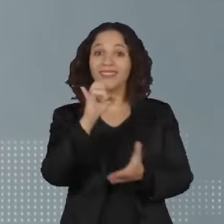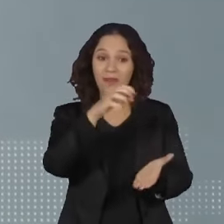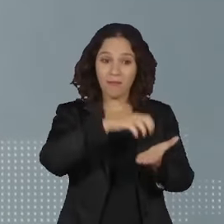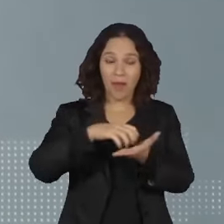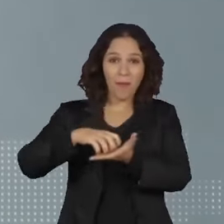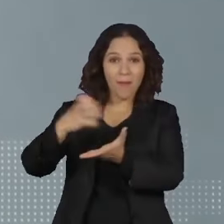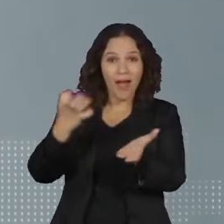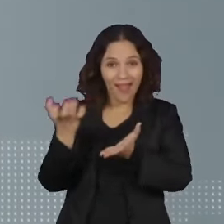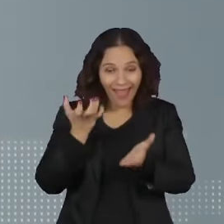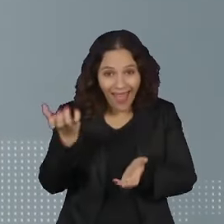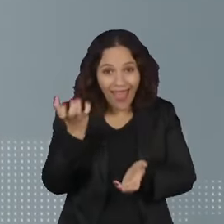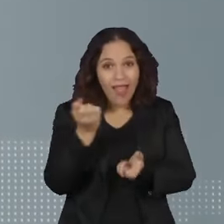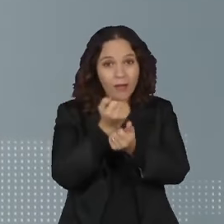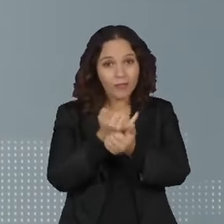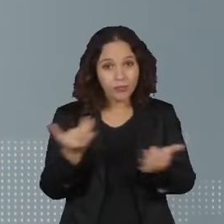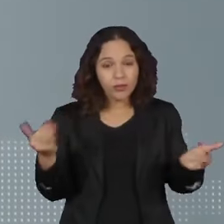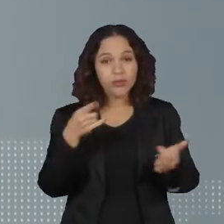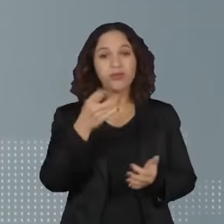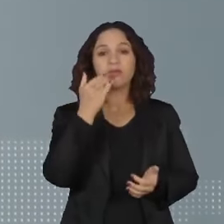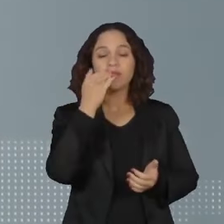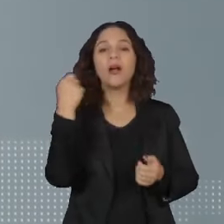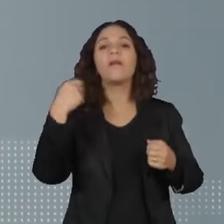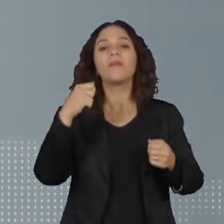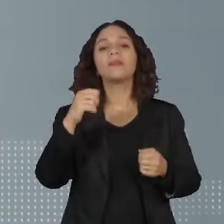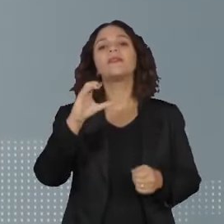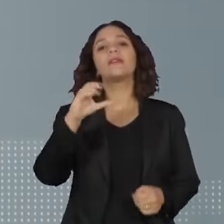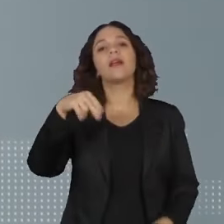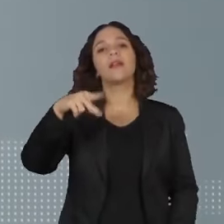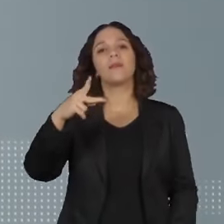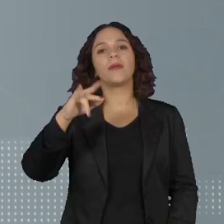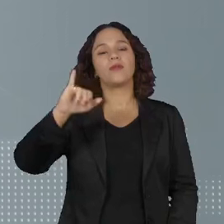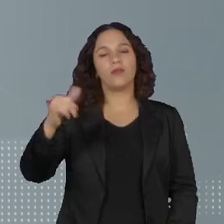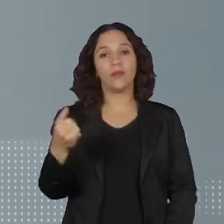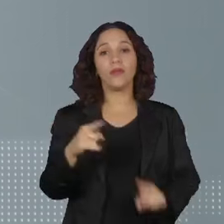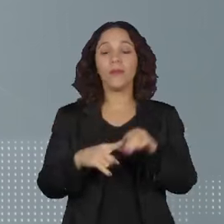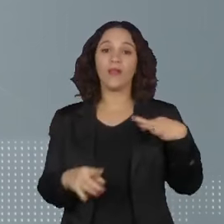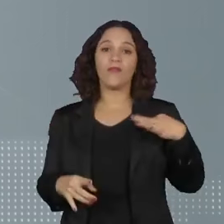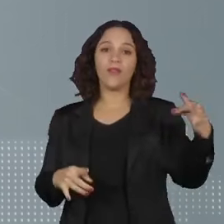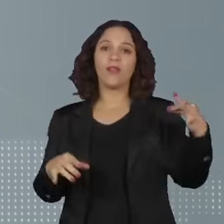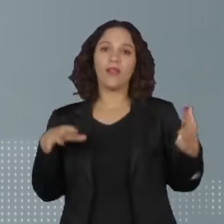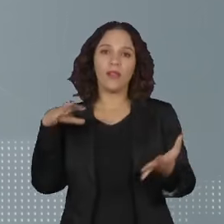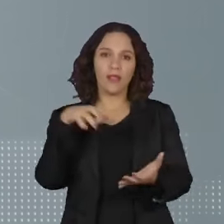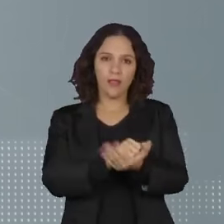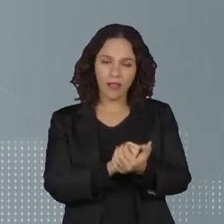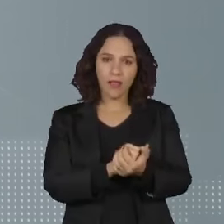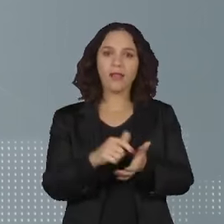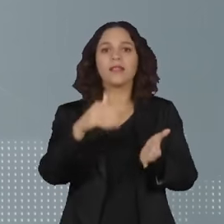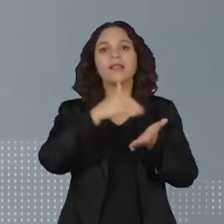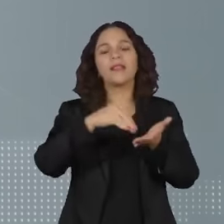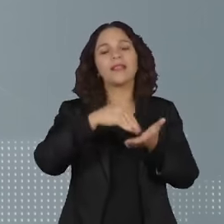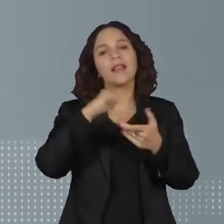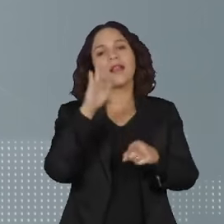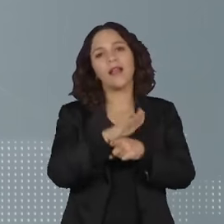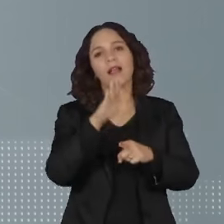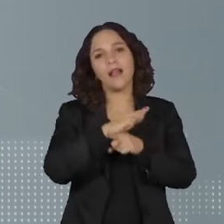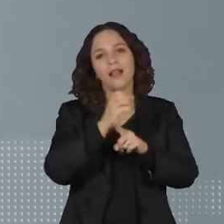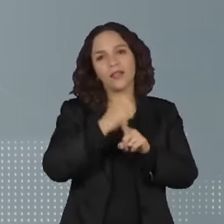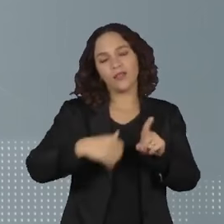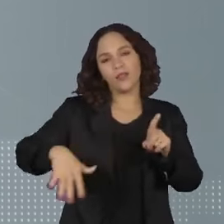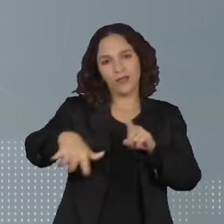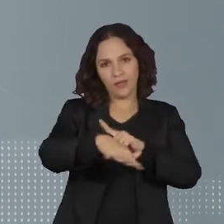distribuir alimentos devem ter CNPJ e razão social além de voluntários cadastrados na Secretaria de Assistência Social do